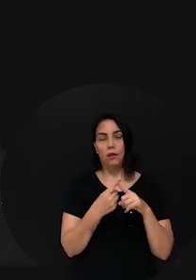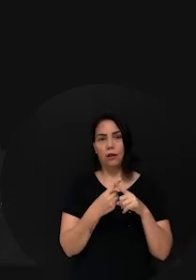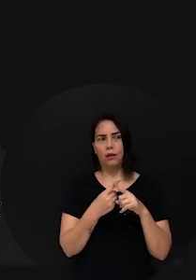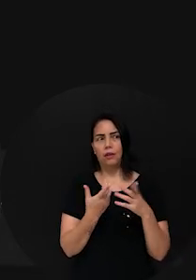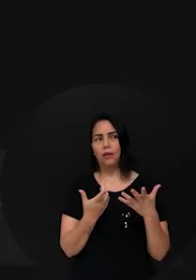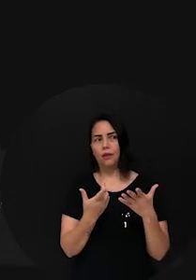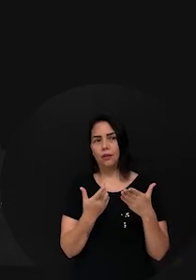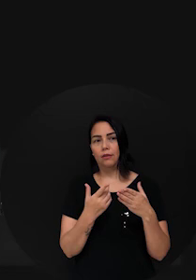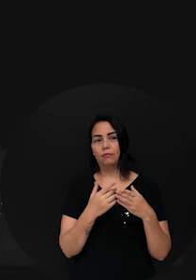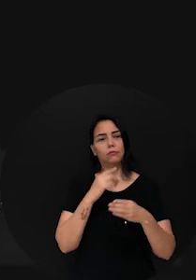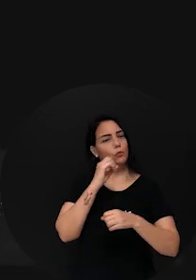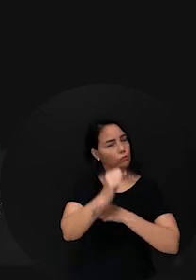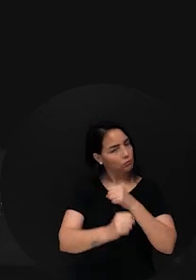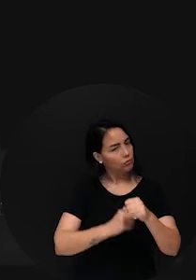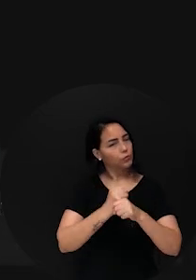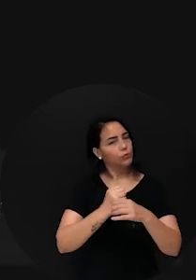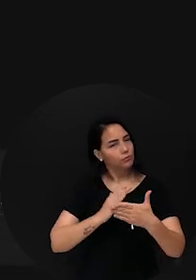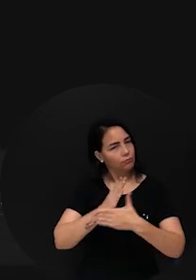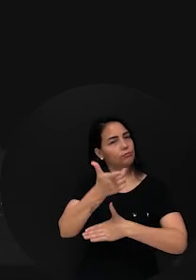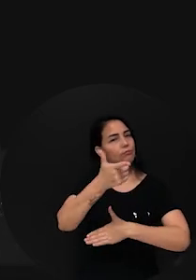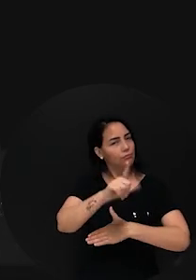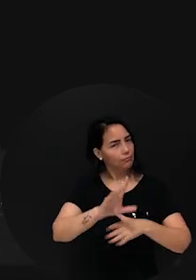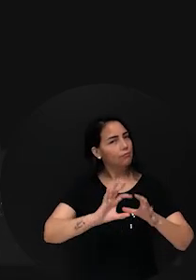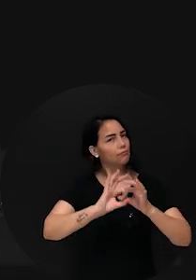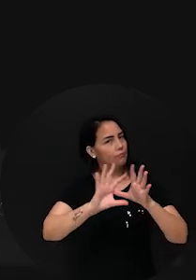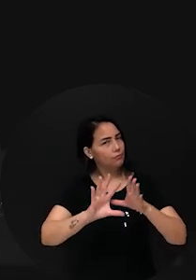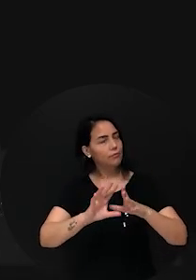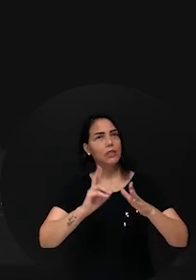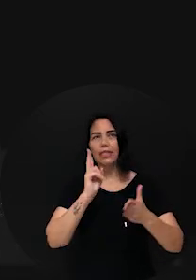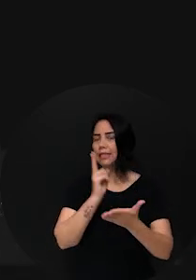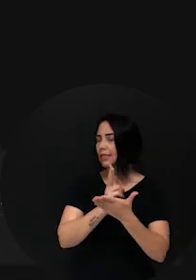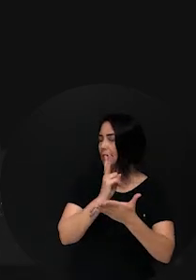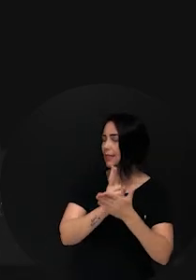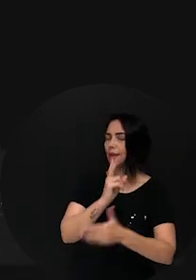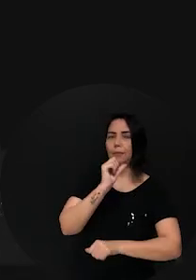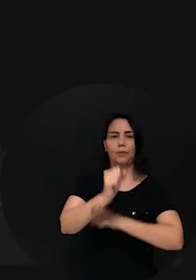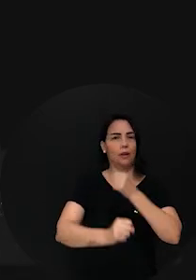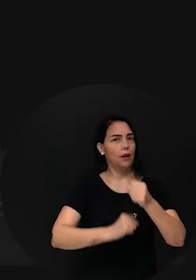até o final. Não, todo ano tem essa parte da renovação.